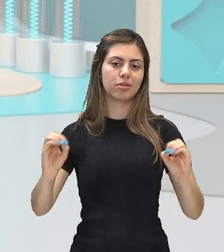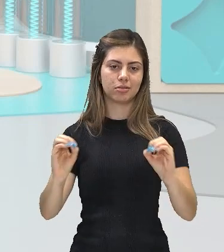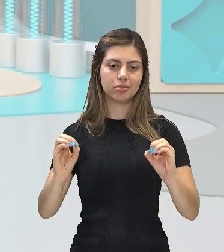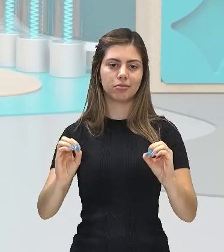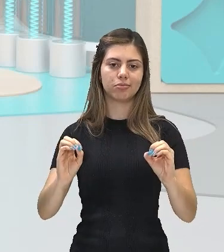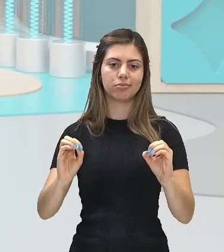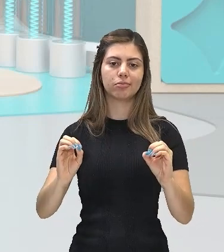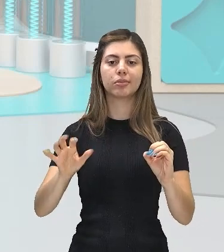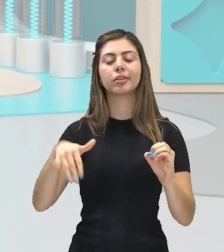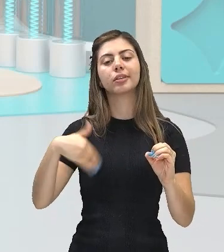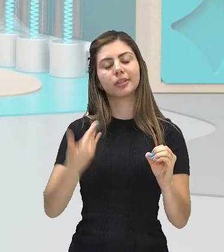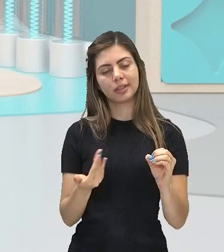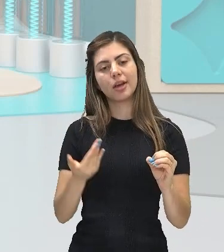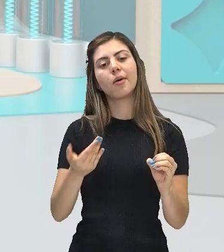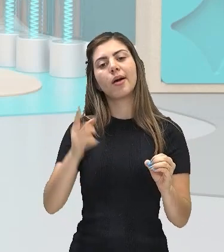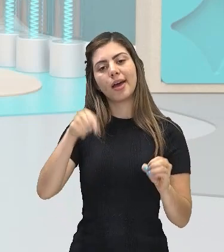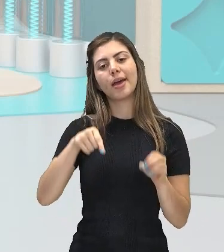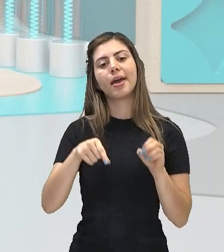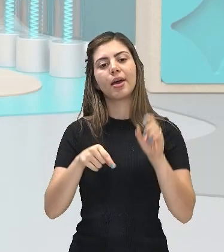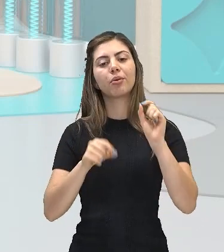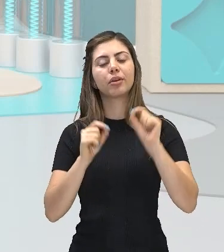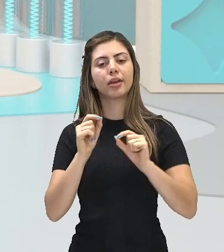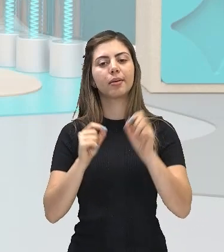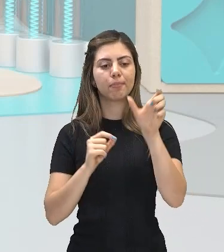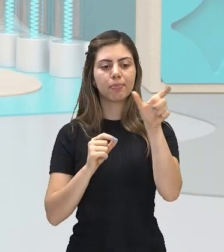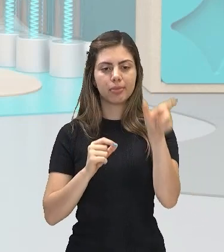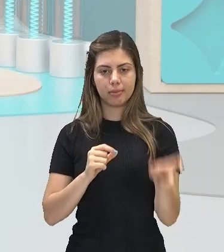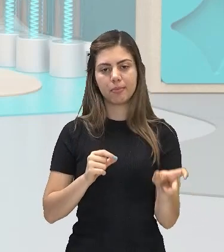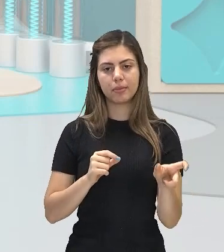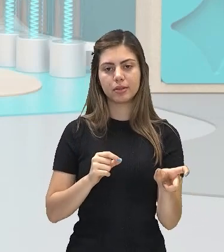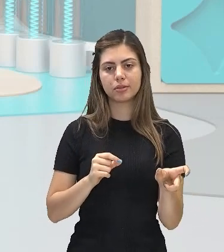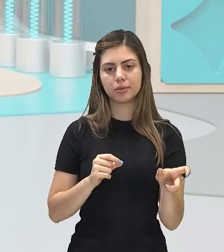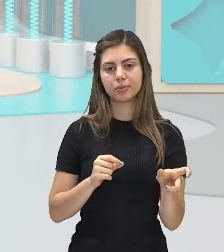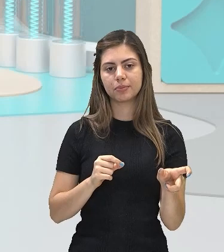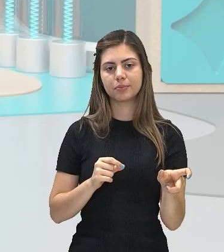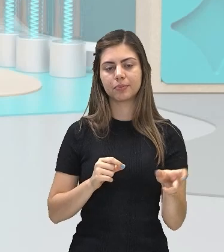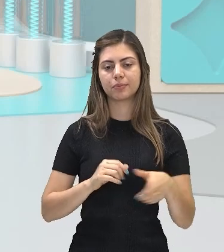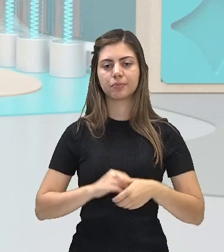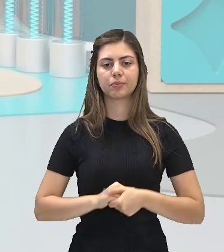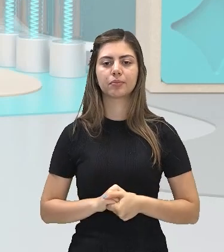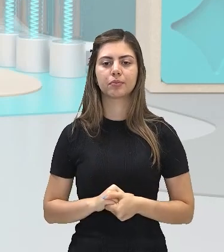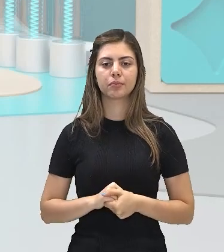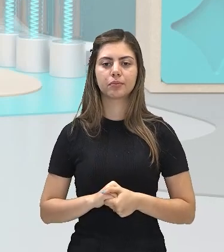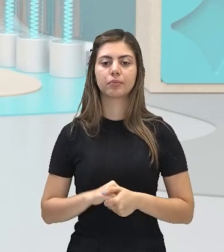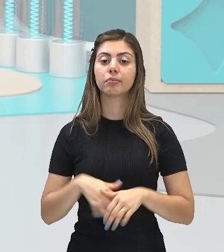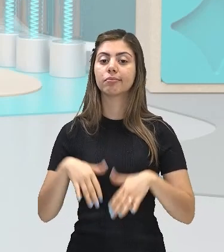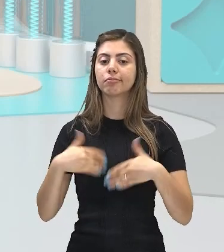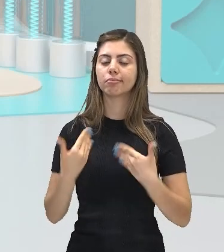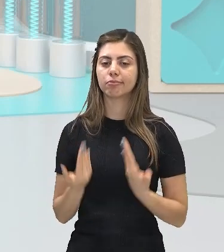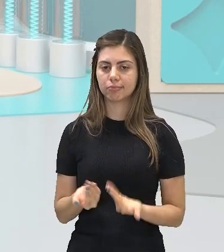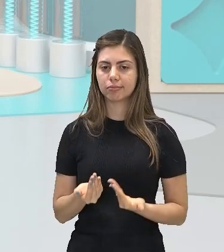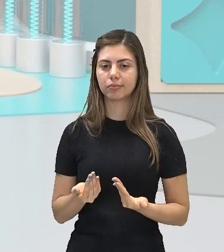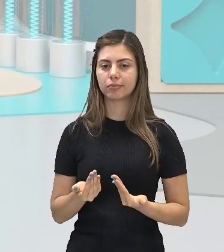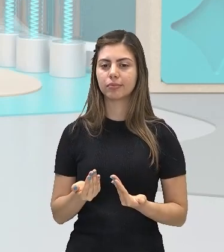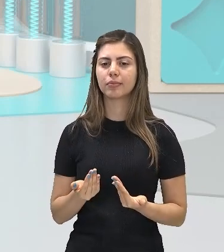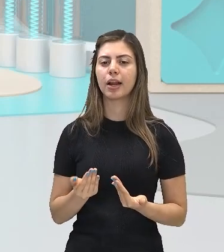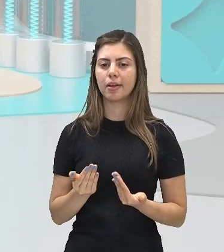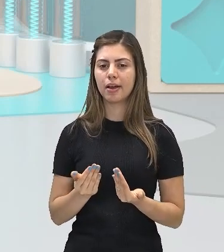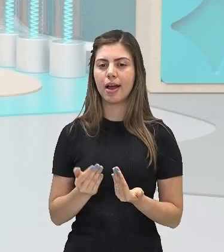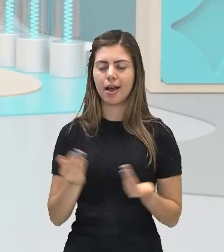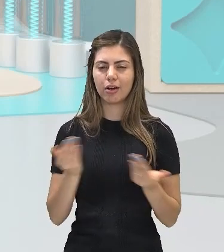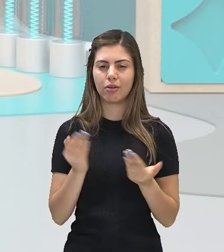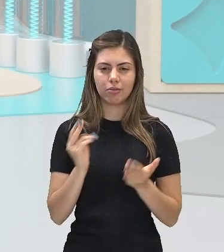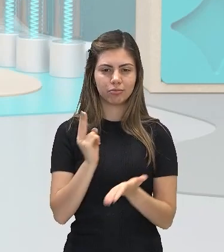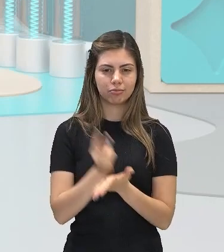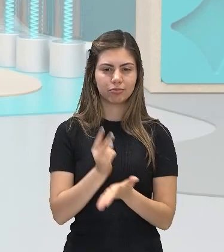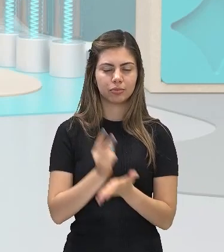aí o motivo do nome desta parte da oração ser sintagma nominal. Mas, vamos avançar